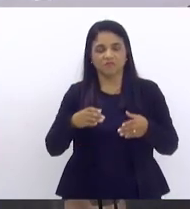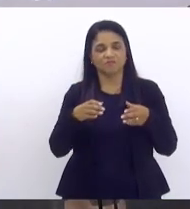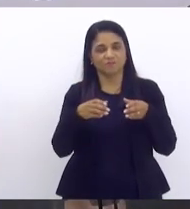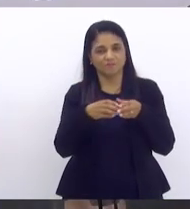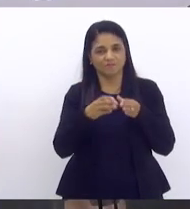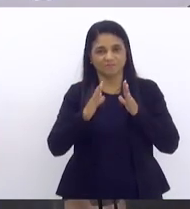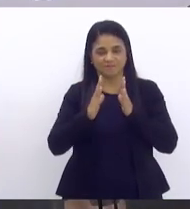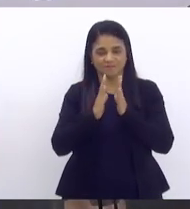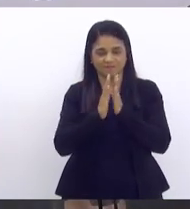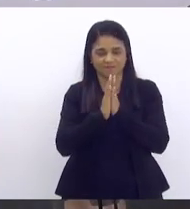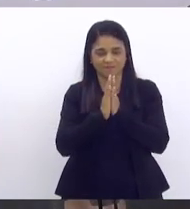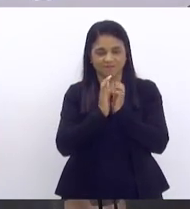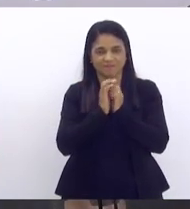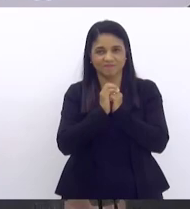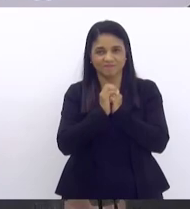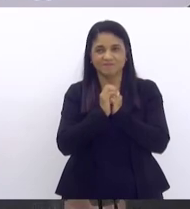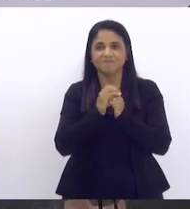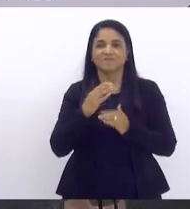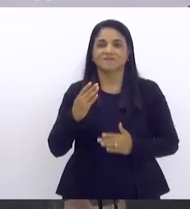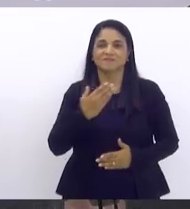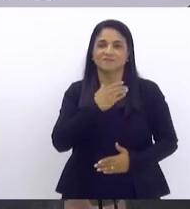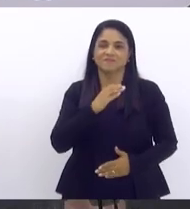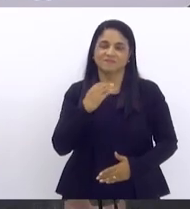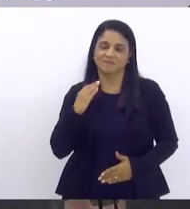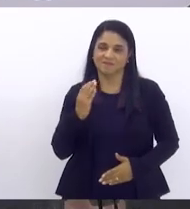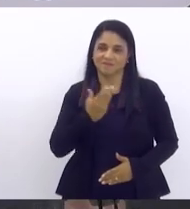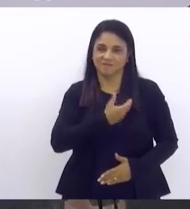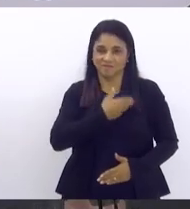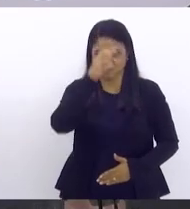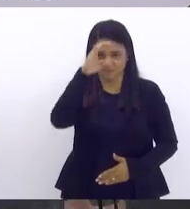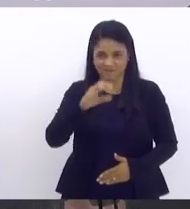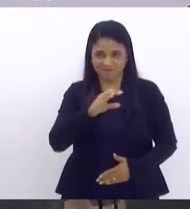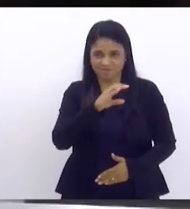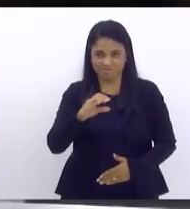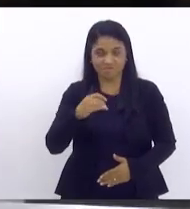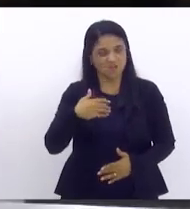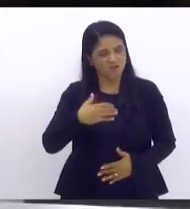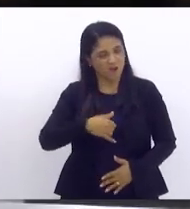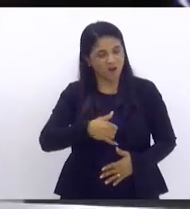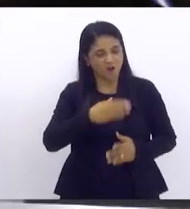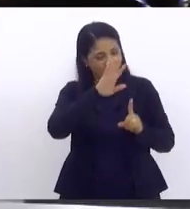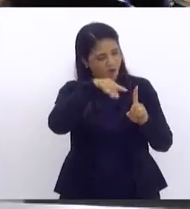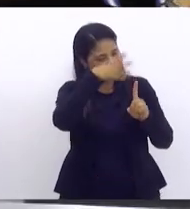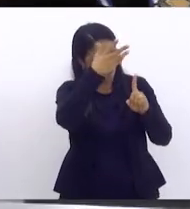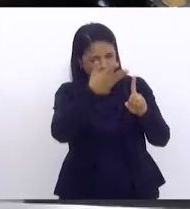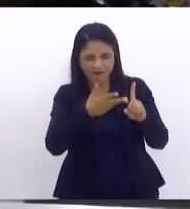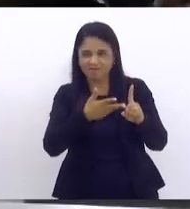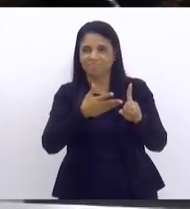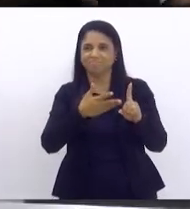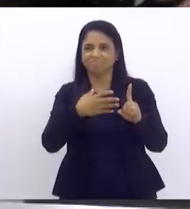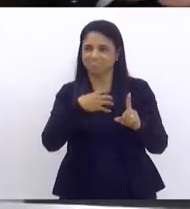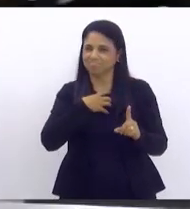Católica. Obrigado, meu irmão. Que honra. Que honra.